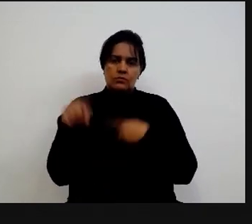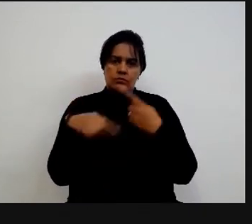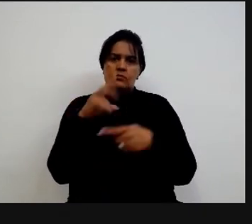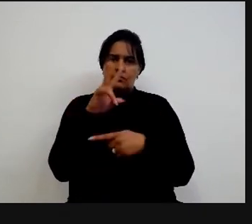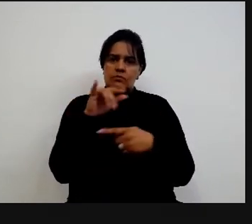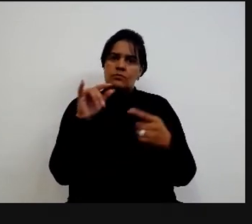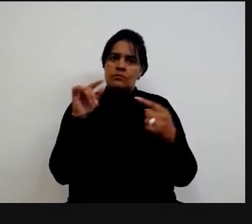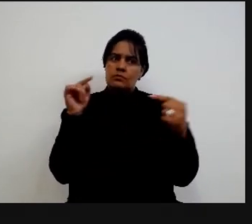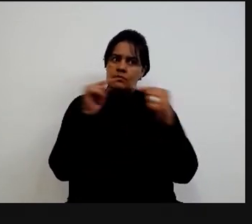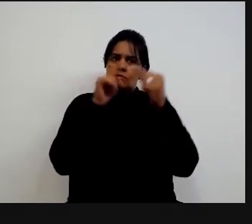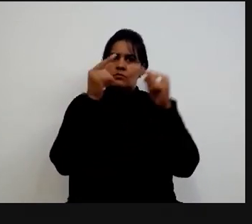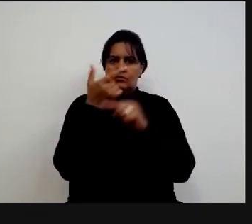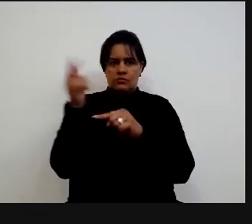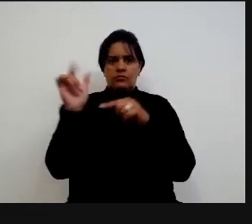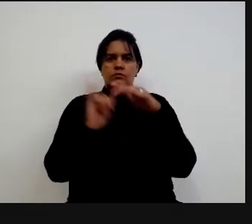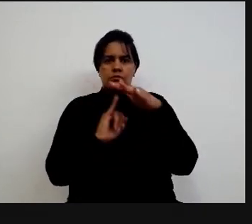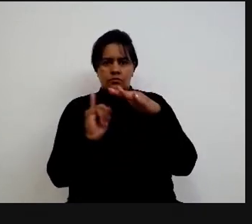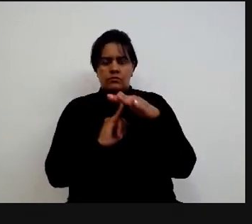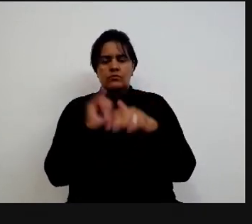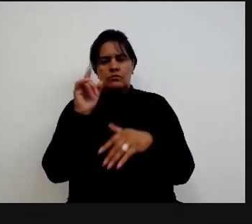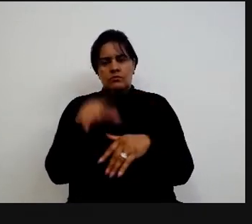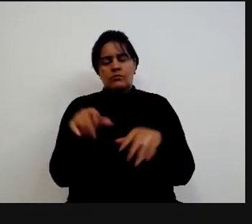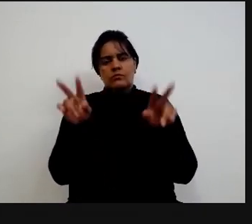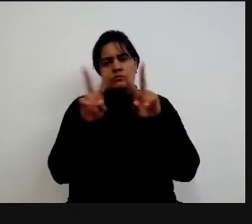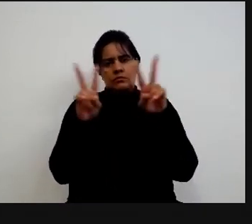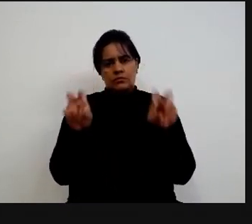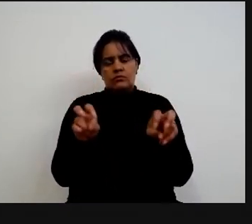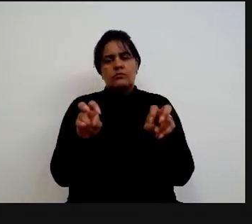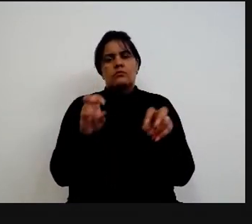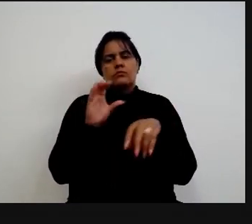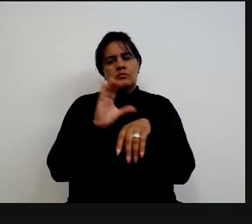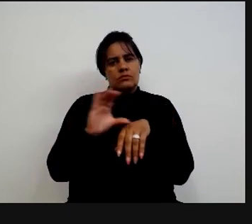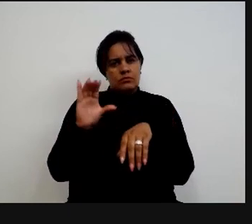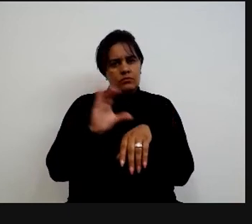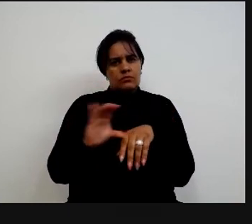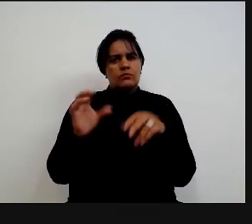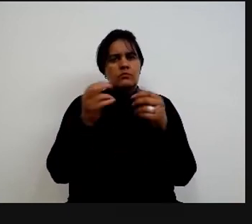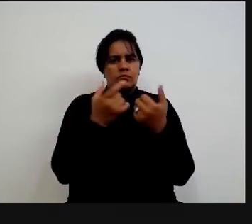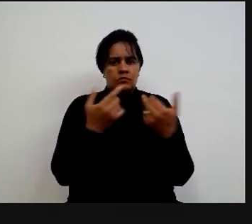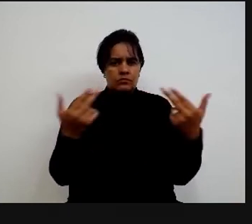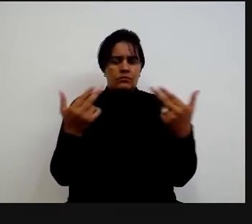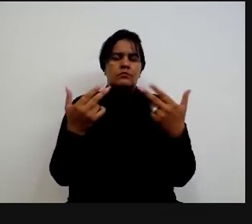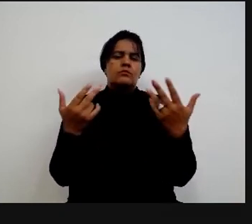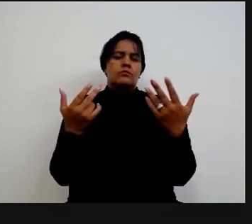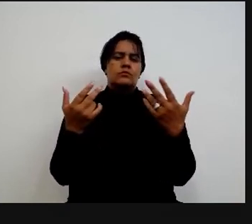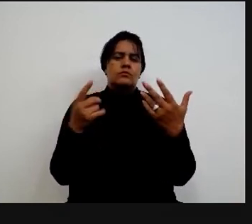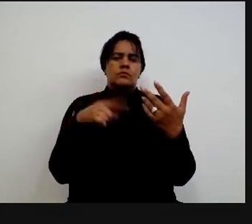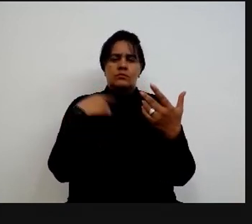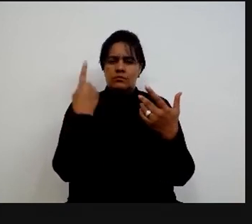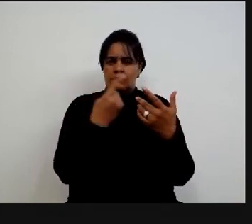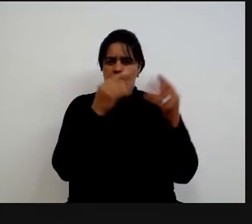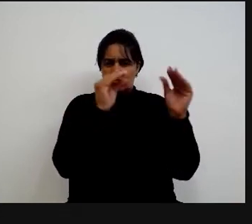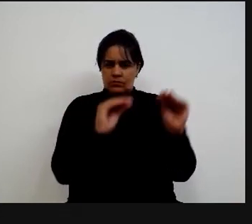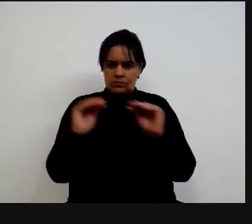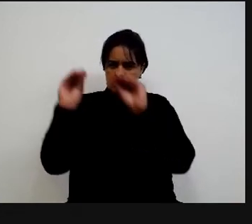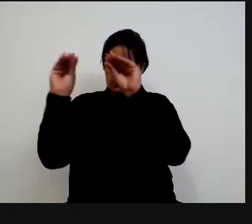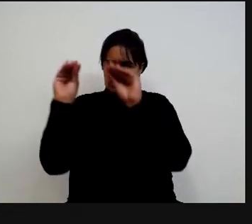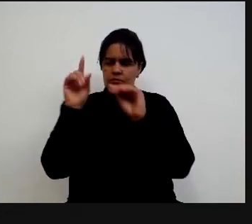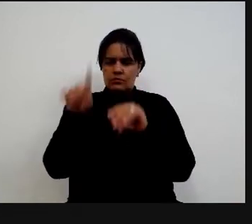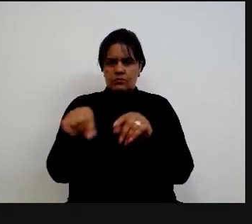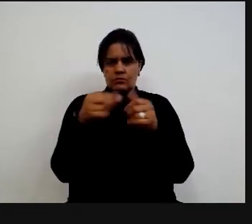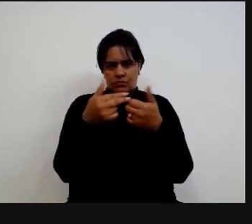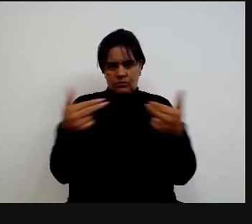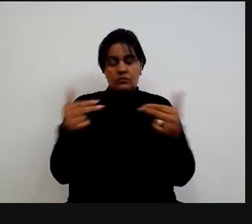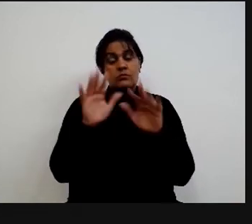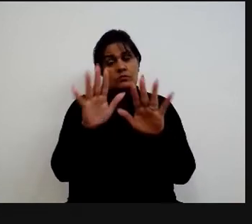instituições, inclusive, né? Para subir cursos, os pacotes SCORM que a gente sobe para ambientar os cursos.